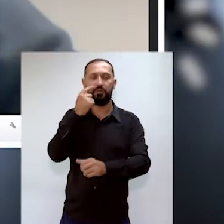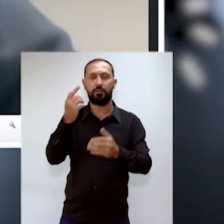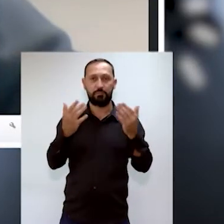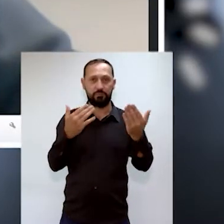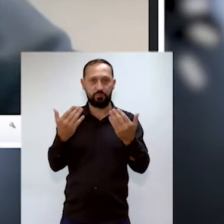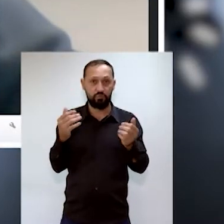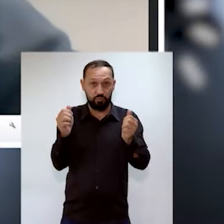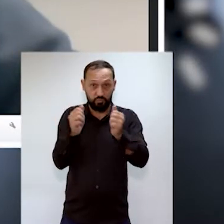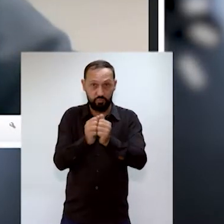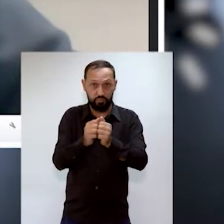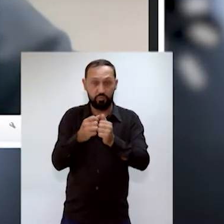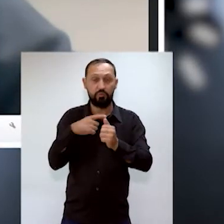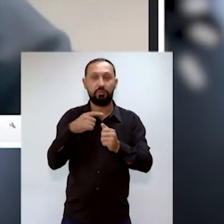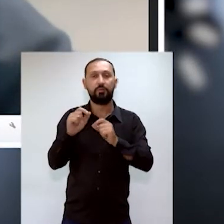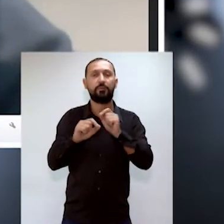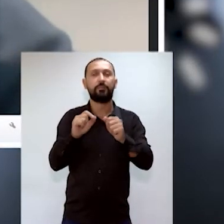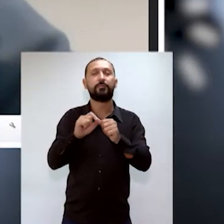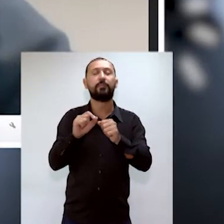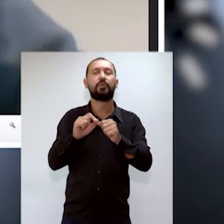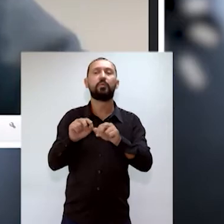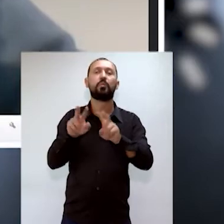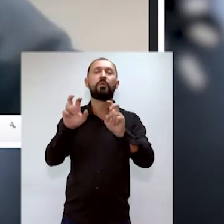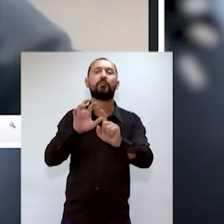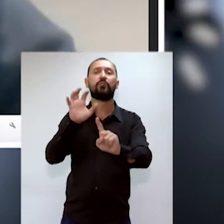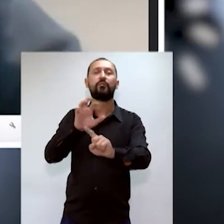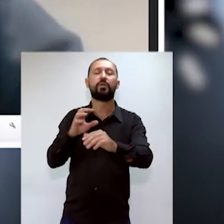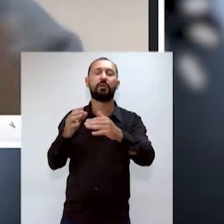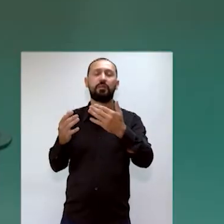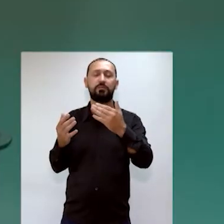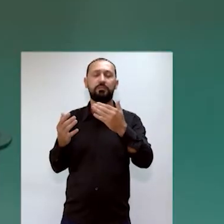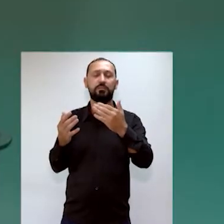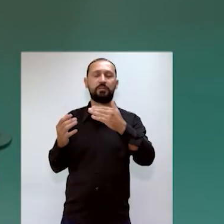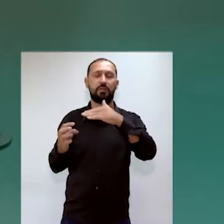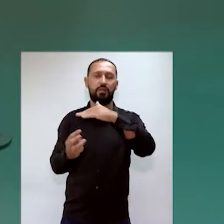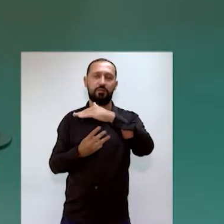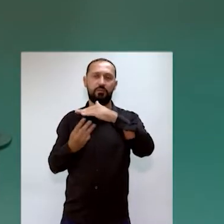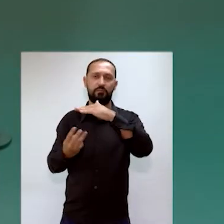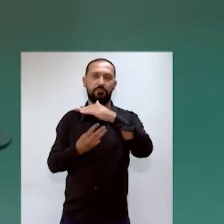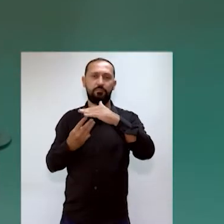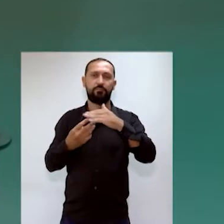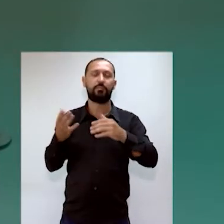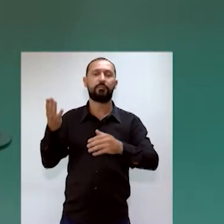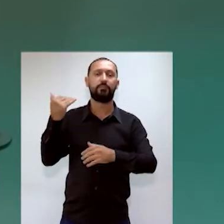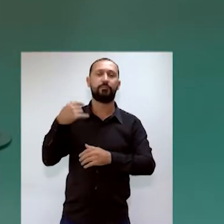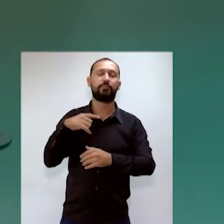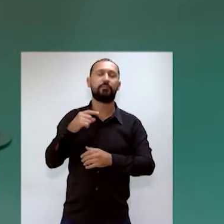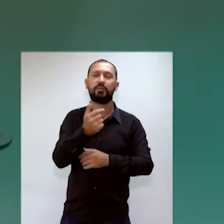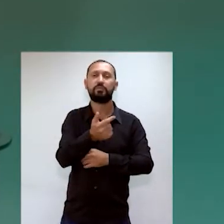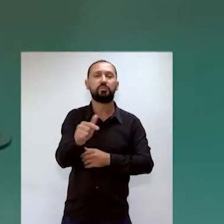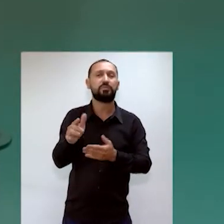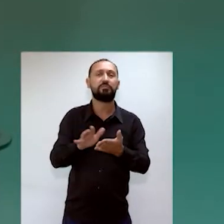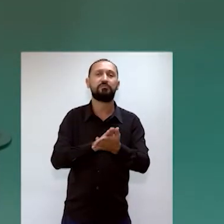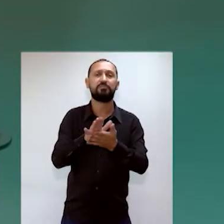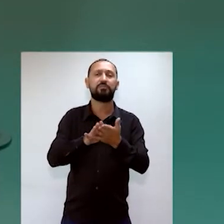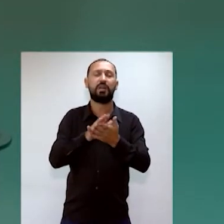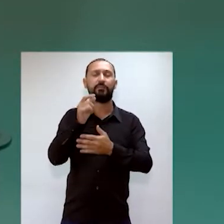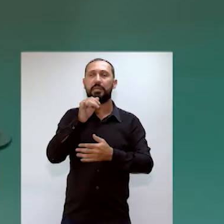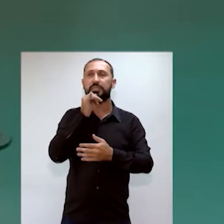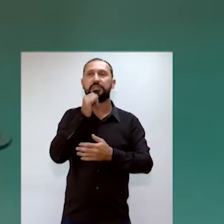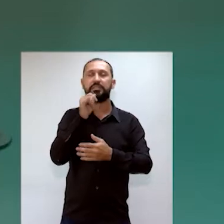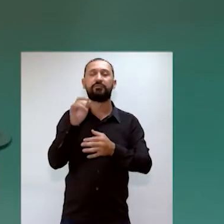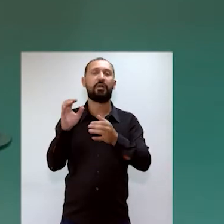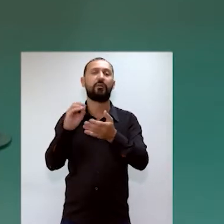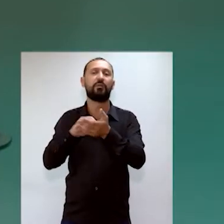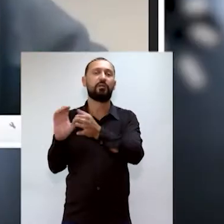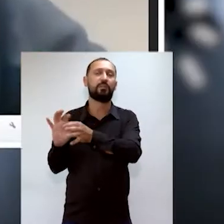programa de Sociologia da UFGD, que também está estudando terceirização. Então, uma outra pesquisa está ocorrendo lá, mas na época a gente não tinha esse